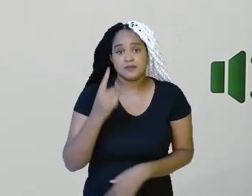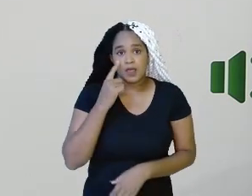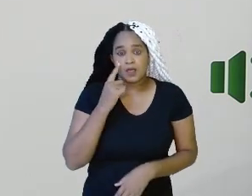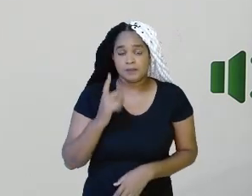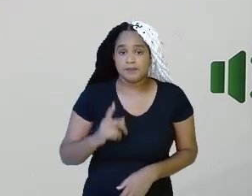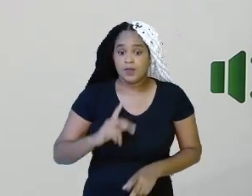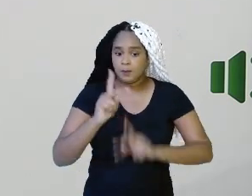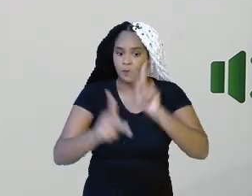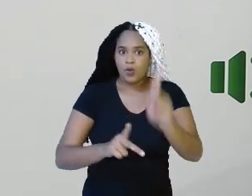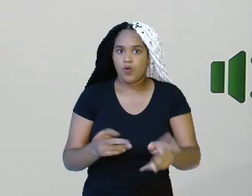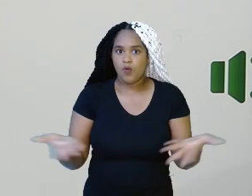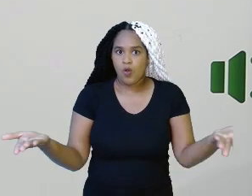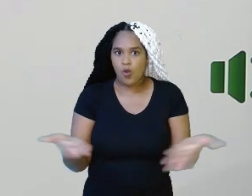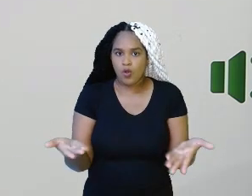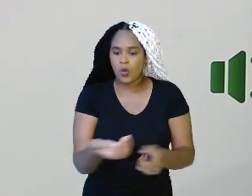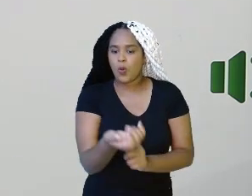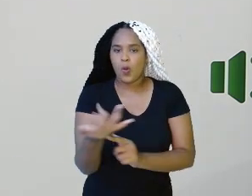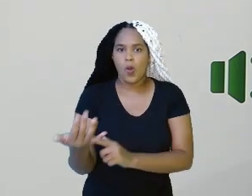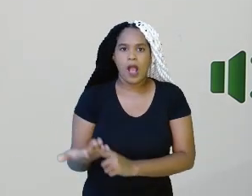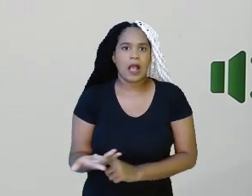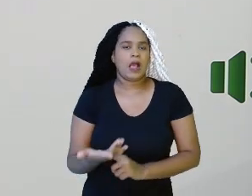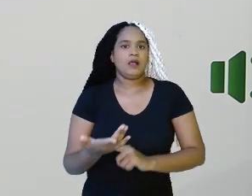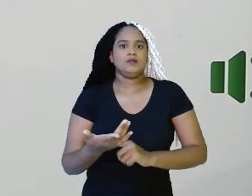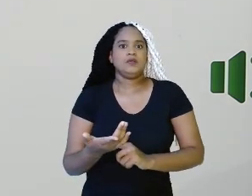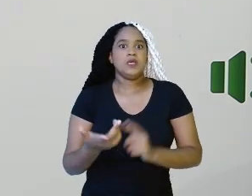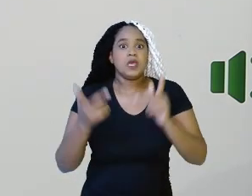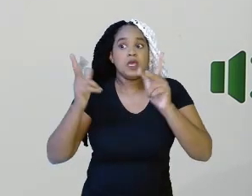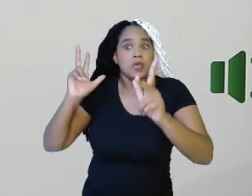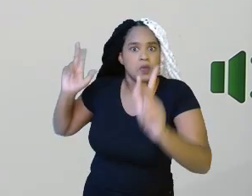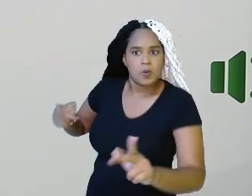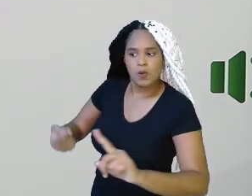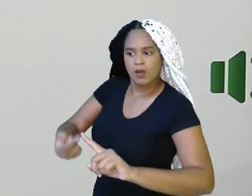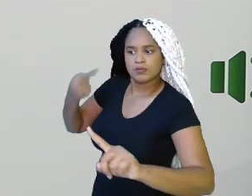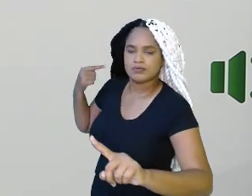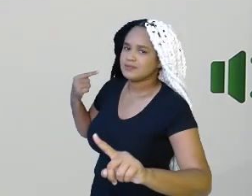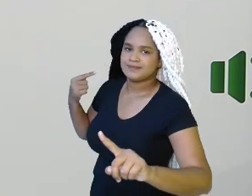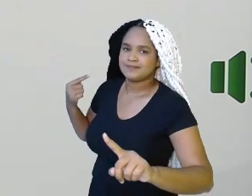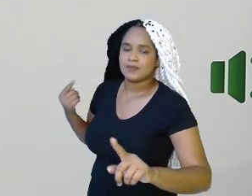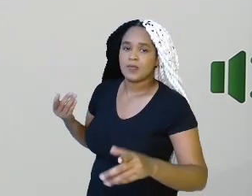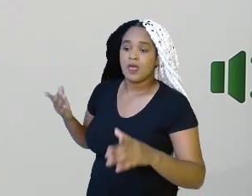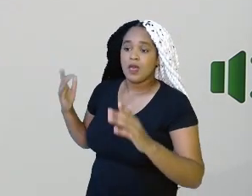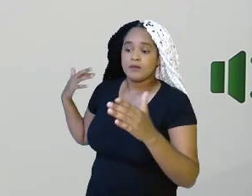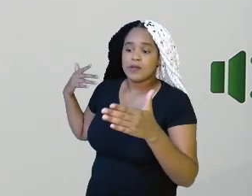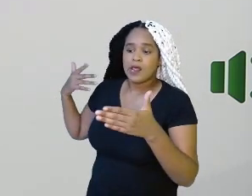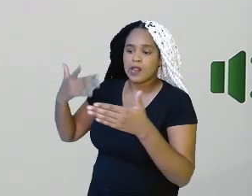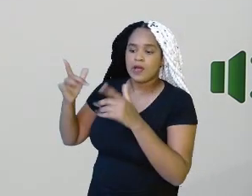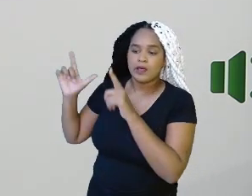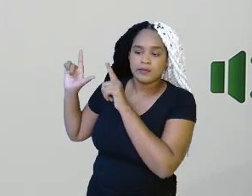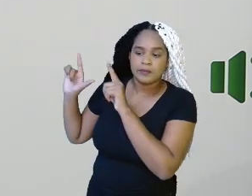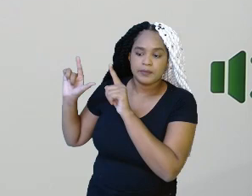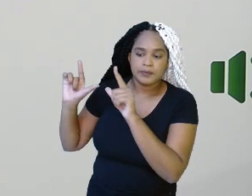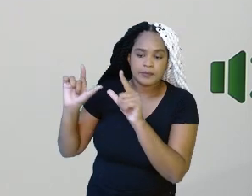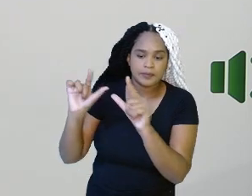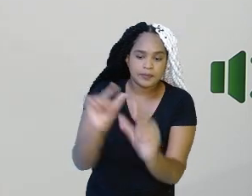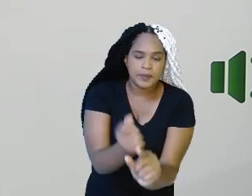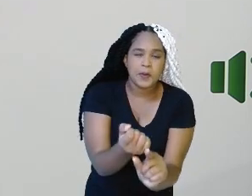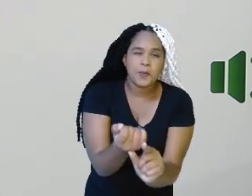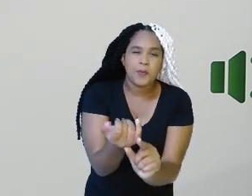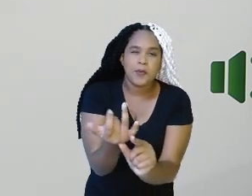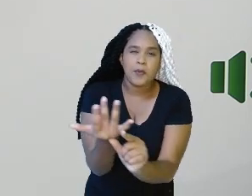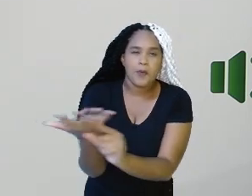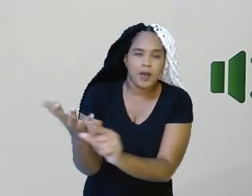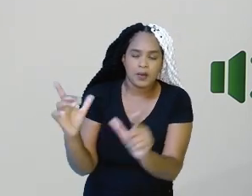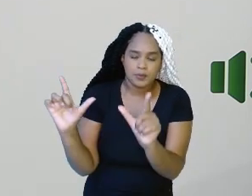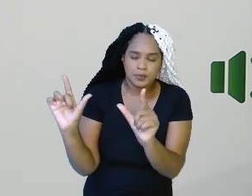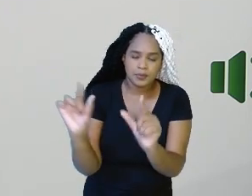à população de antigamente, dos indígenas, que era bem maior. Hoje nós temos um número bastante reduzido dos indígenas, infelizmente, por uma